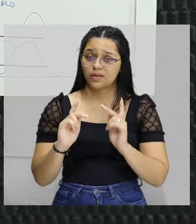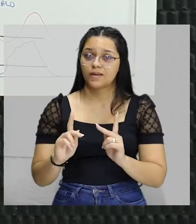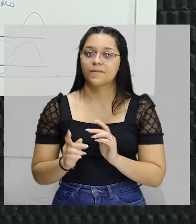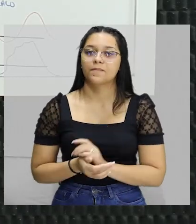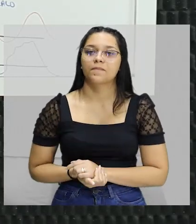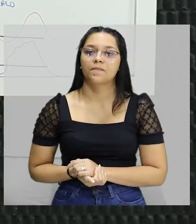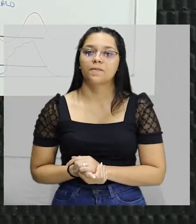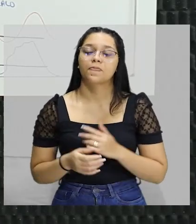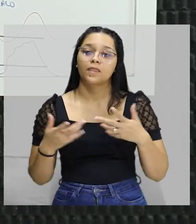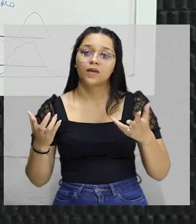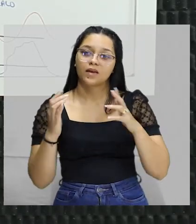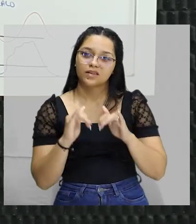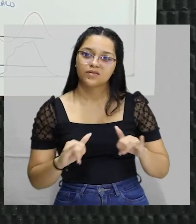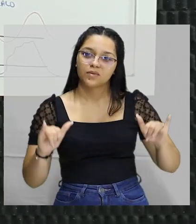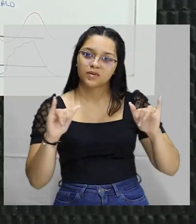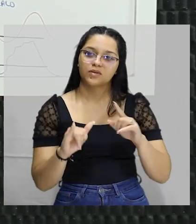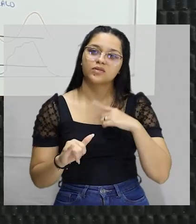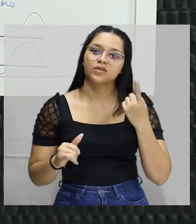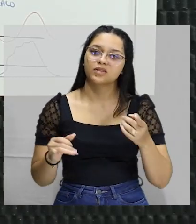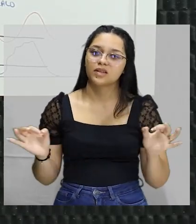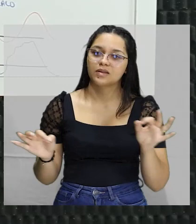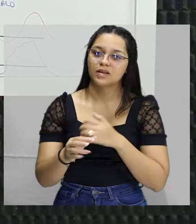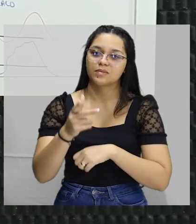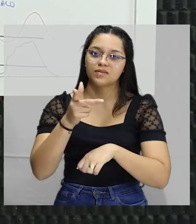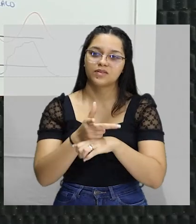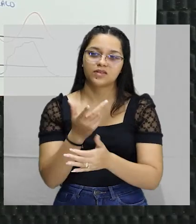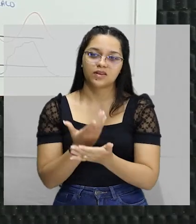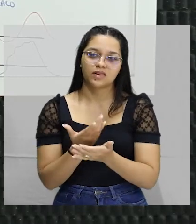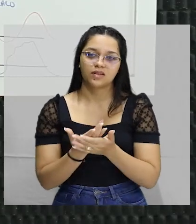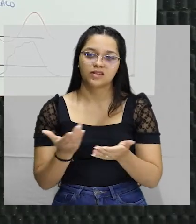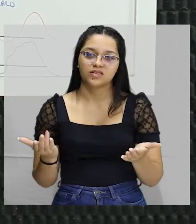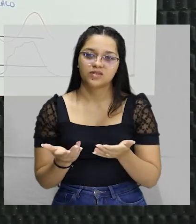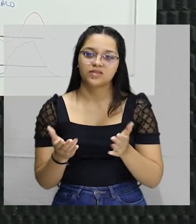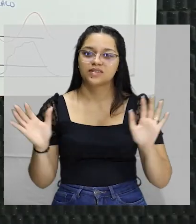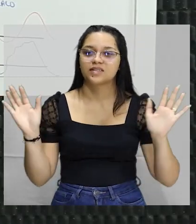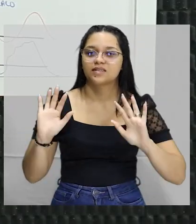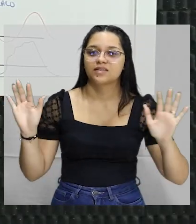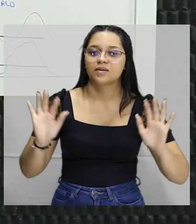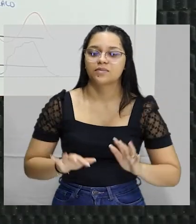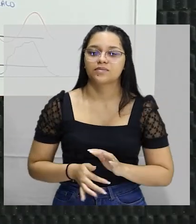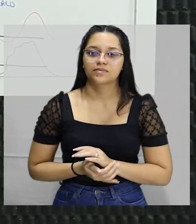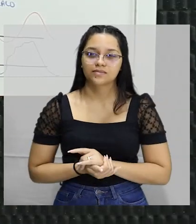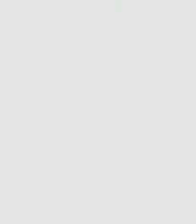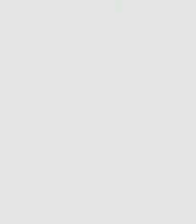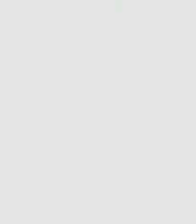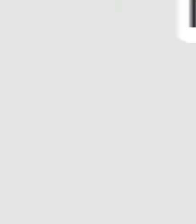ok? Então, com essas informações, finalizamos a nossa aula de hoje e até a próxima.